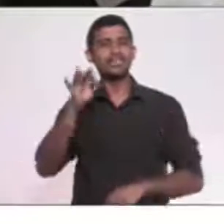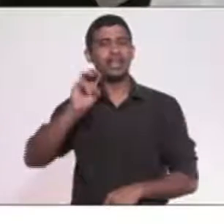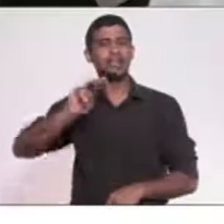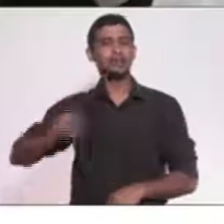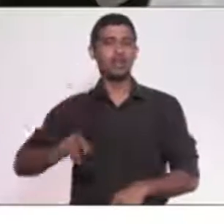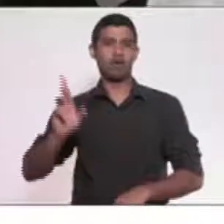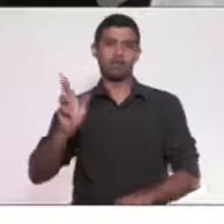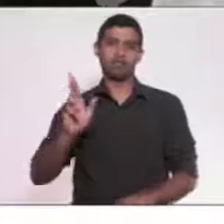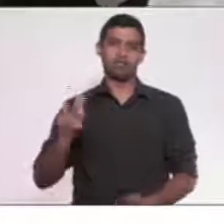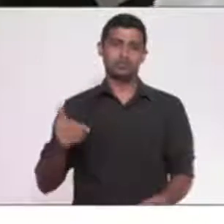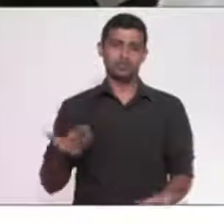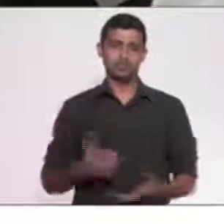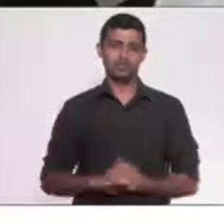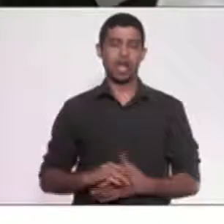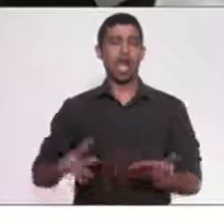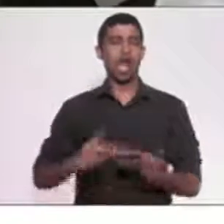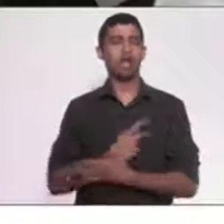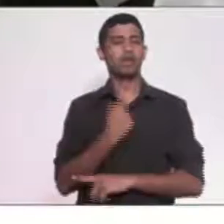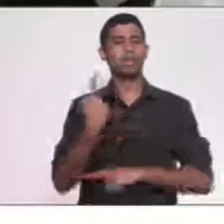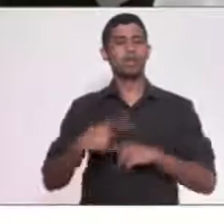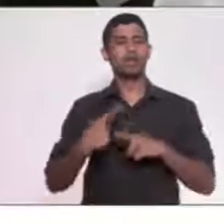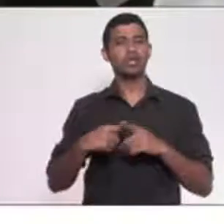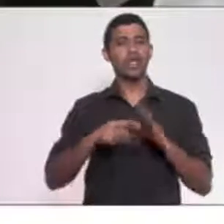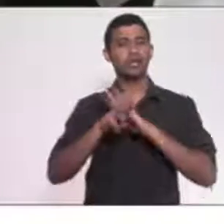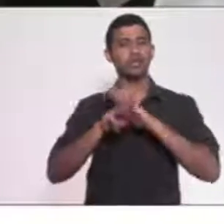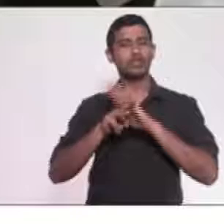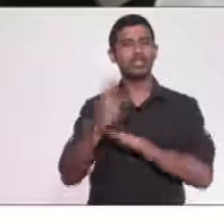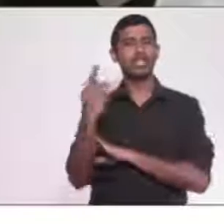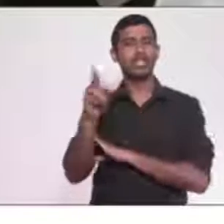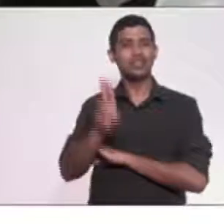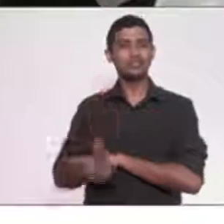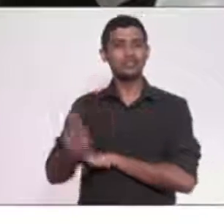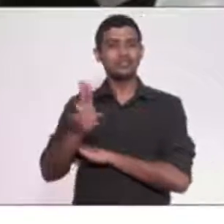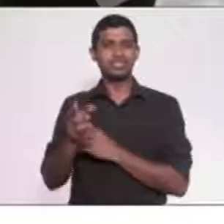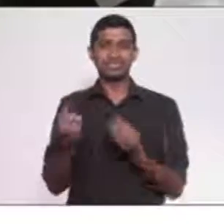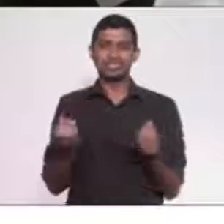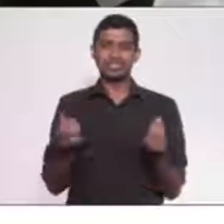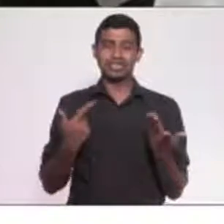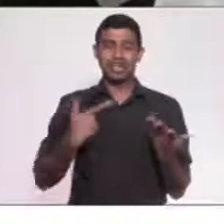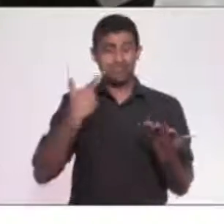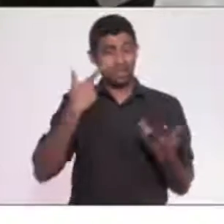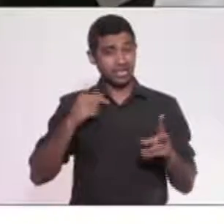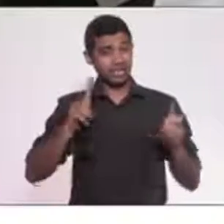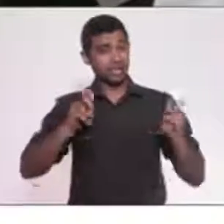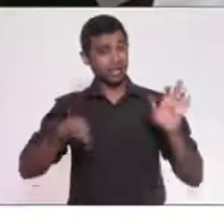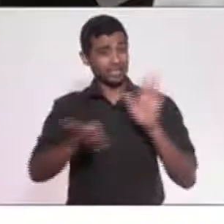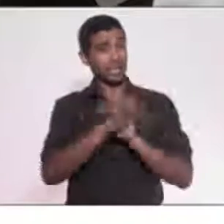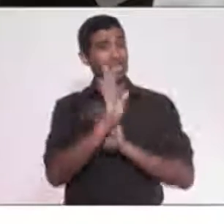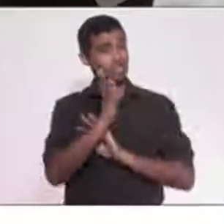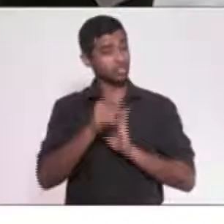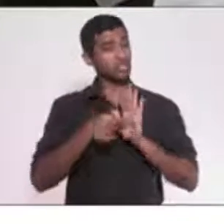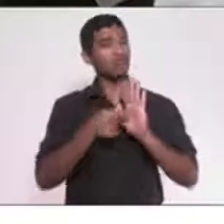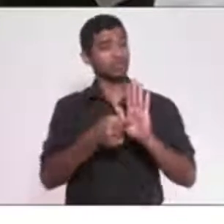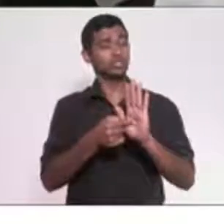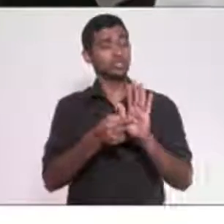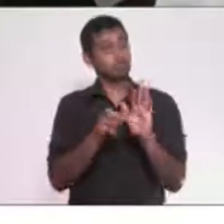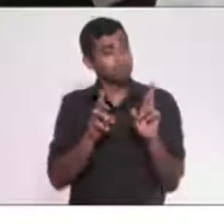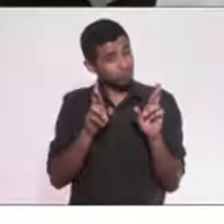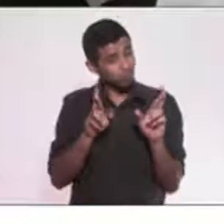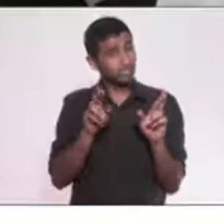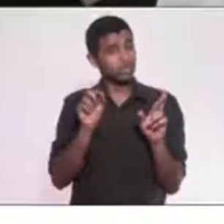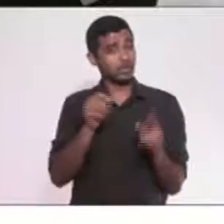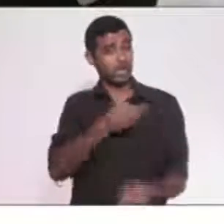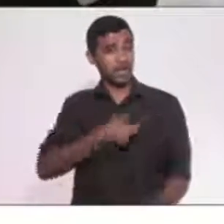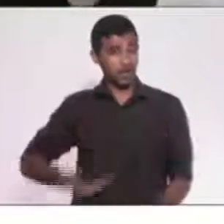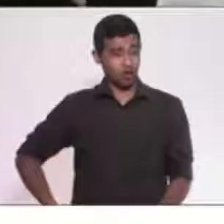Isso se dá devido ao uso da metodologia que eles utilizaram. Ou seja, é uma questão técnica que eu já apresentei. Espero que o governo